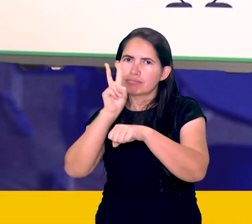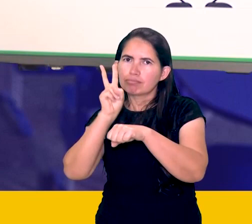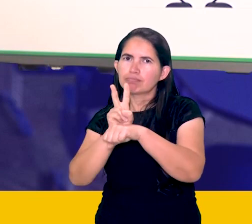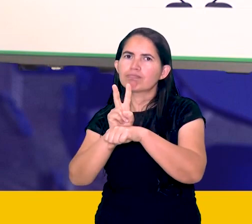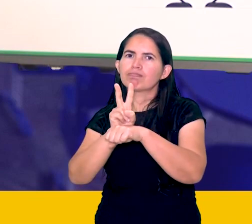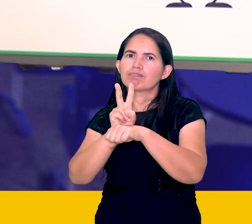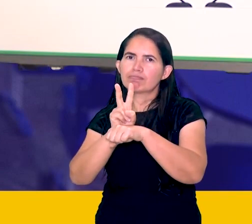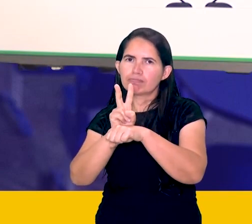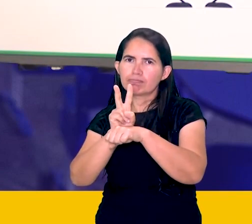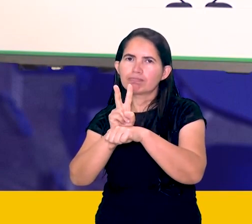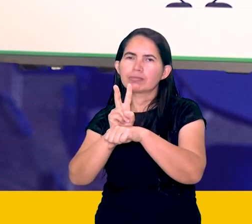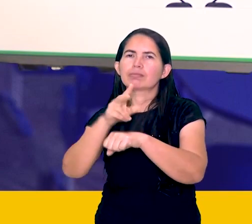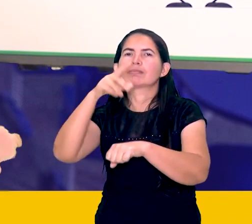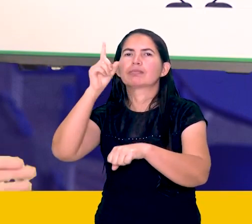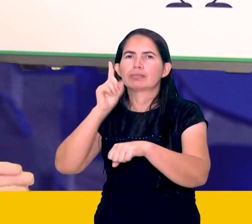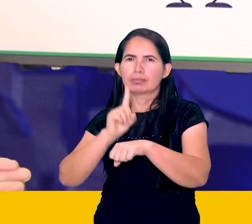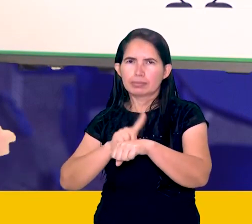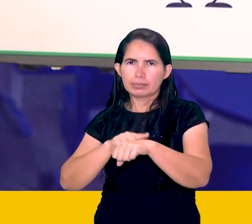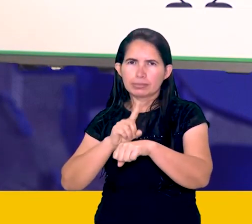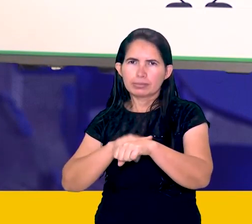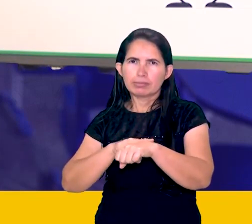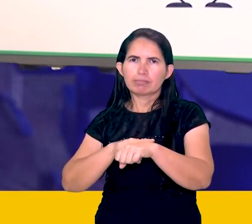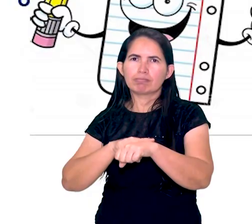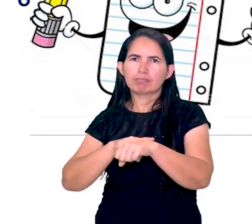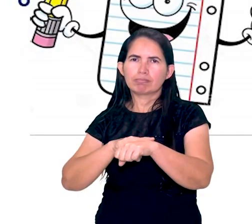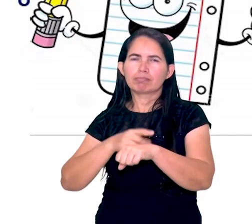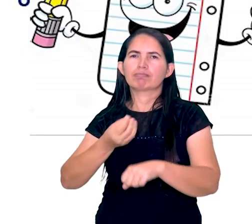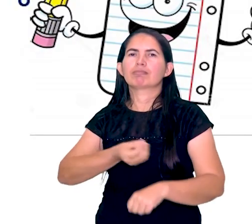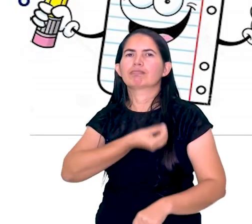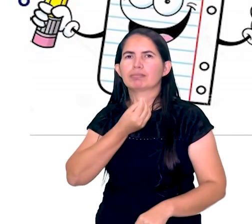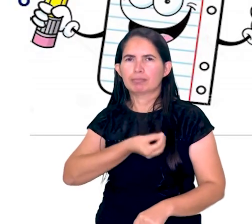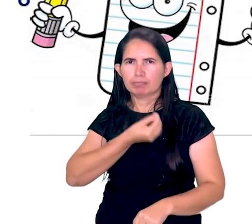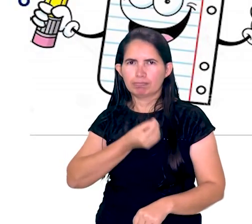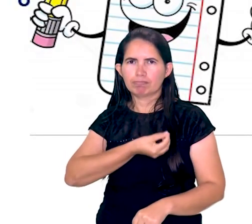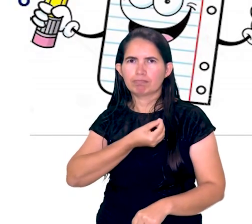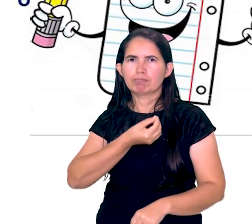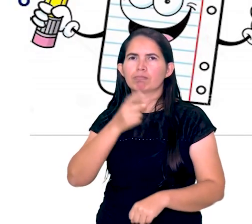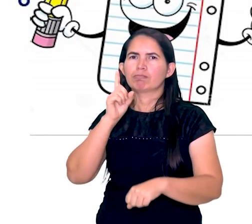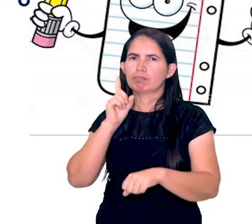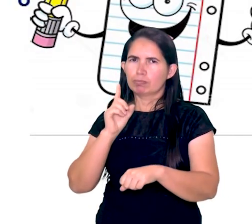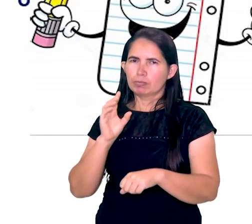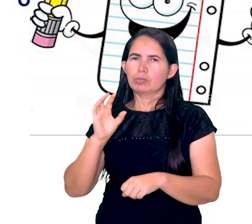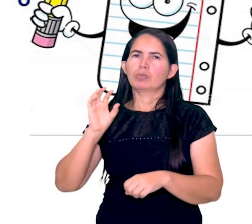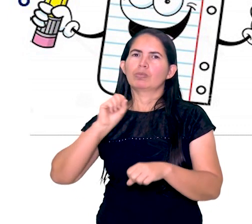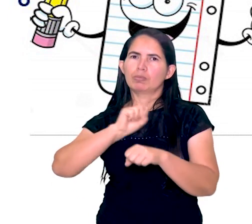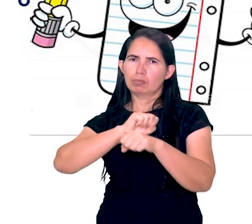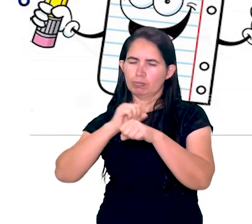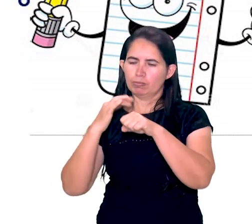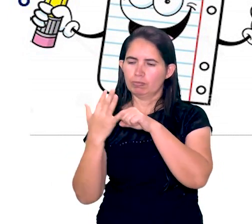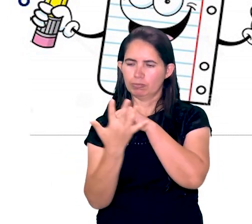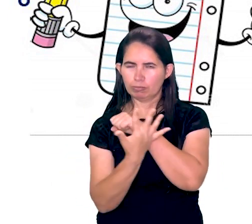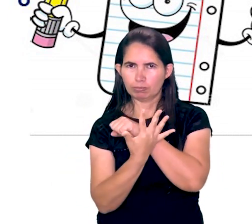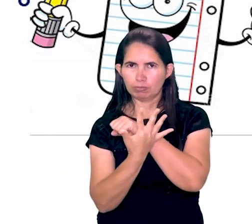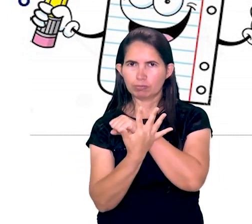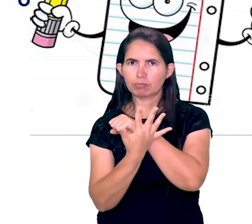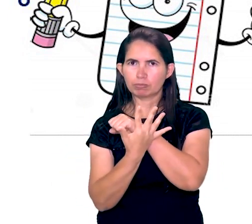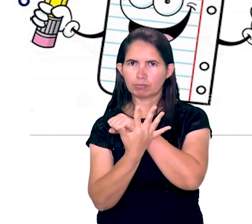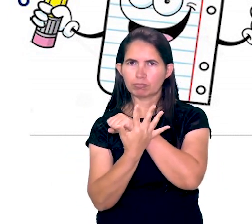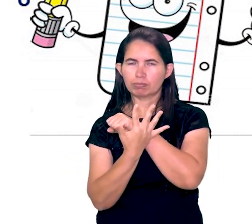devido ao momento atípico que estamos vivendo, certo? Que é o momento do vírus Covid-19. Para